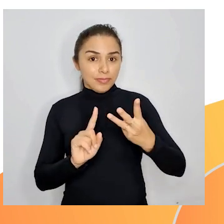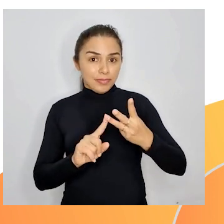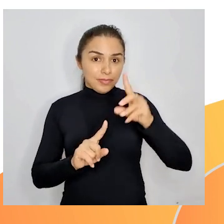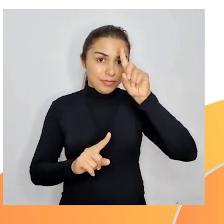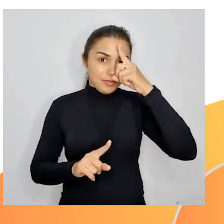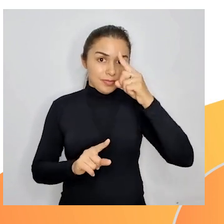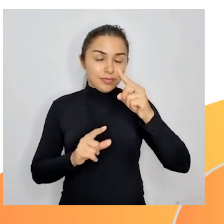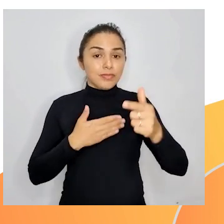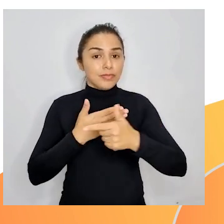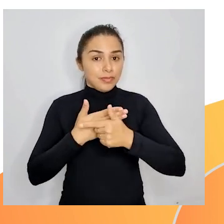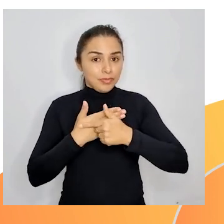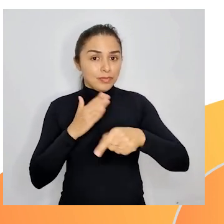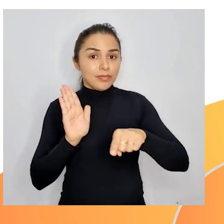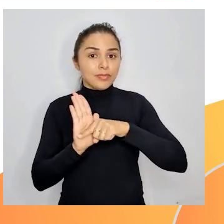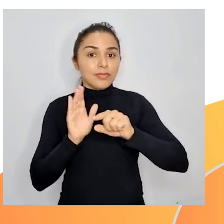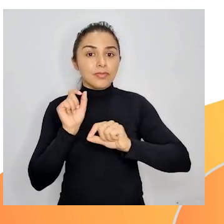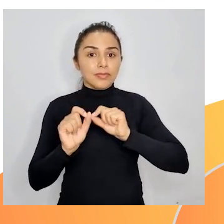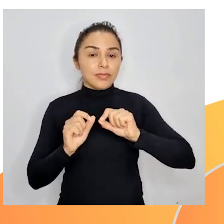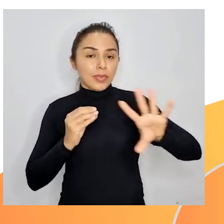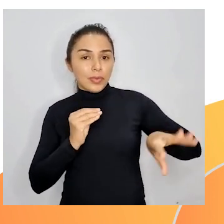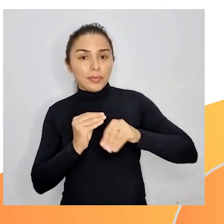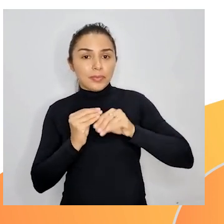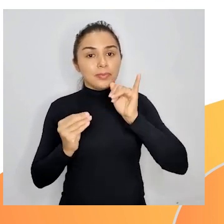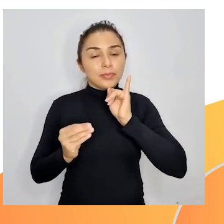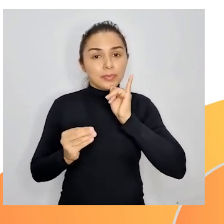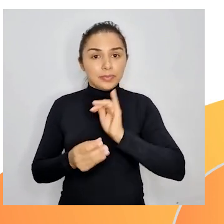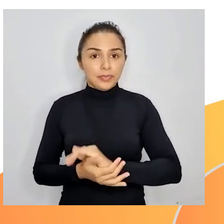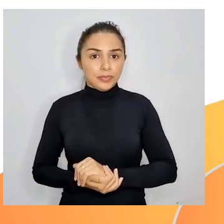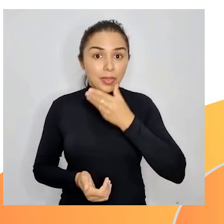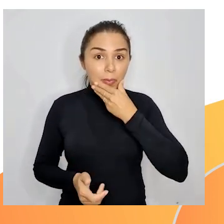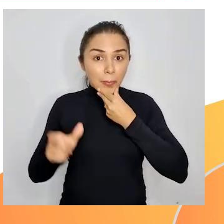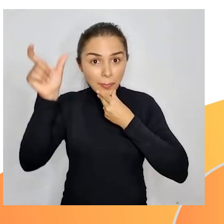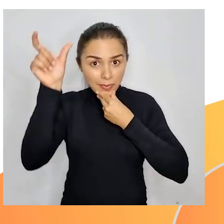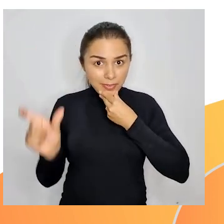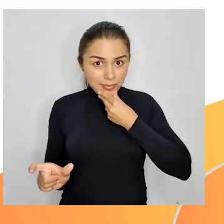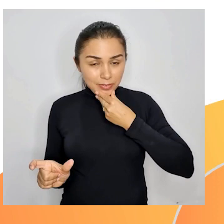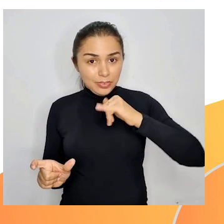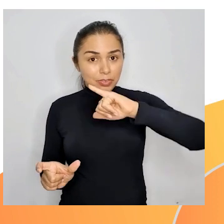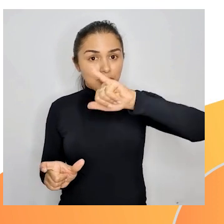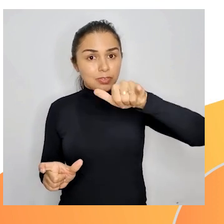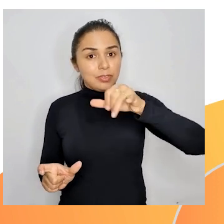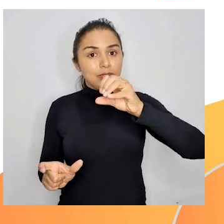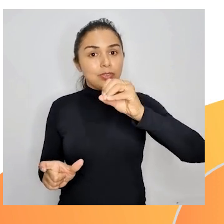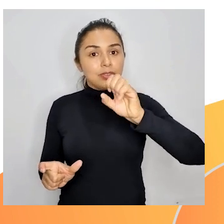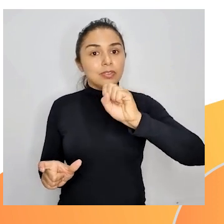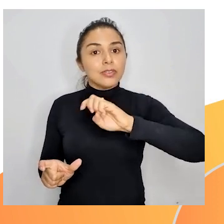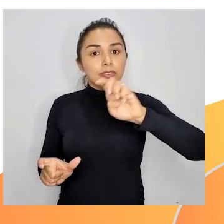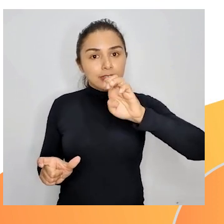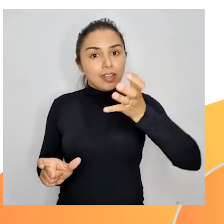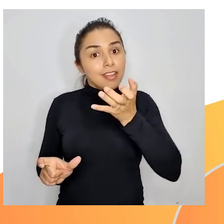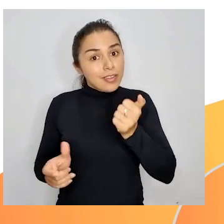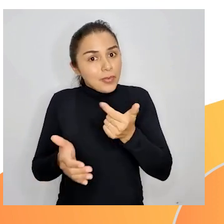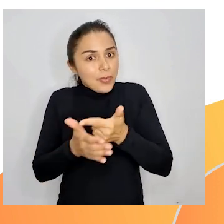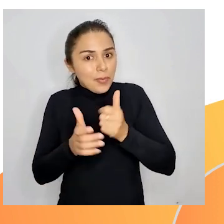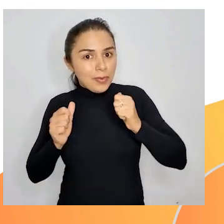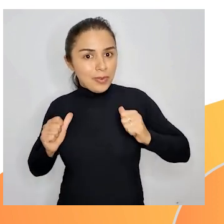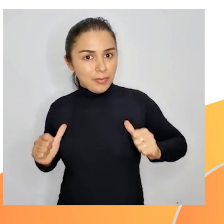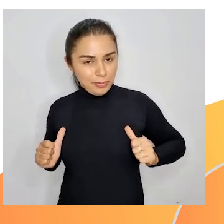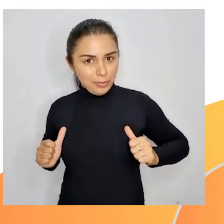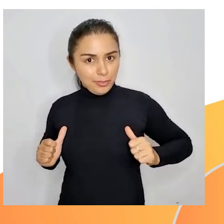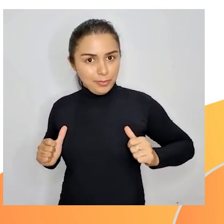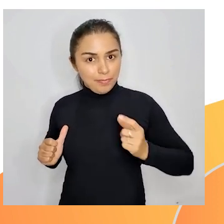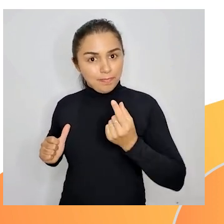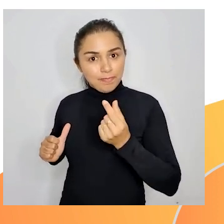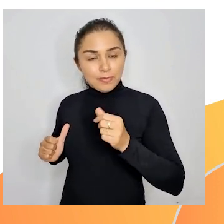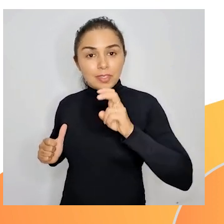é completar. Então, o exemplo. José quer comprar uma mochila que custa R$ 56, mas ele só